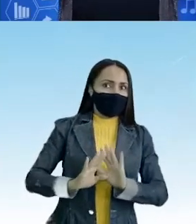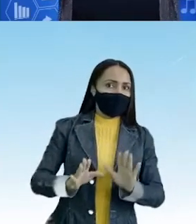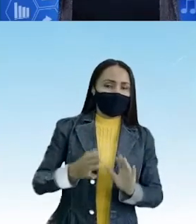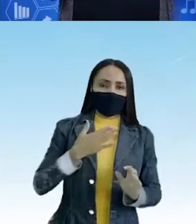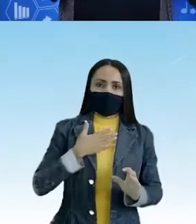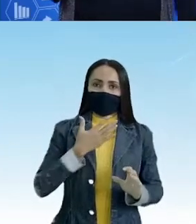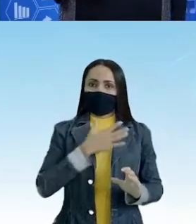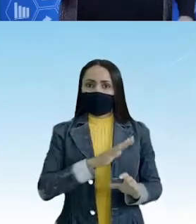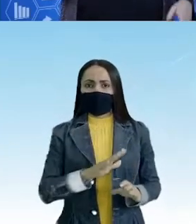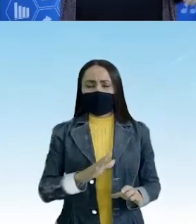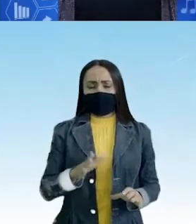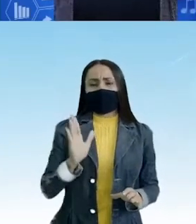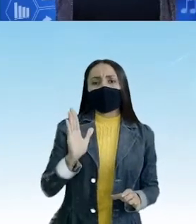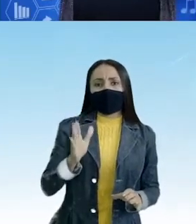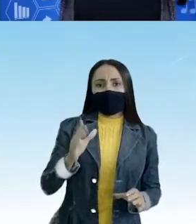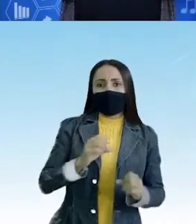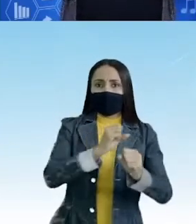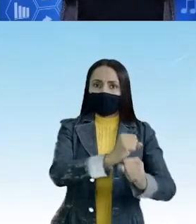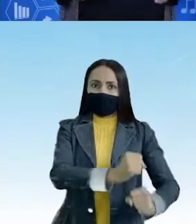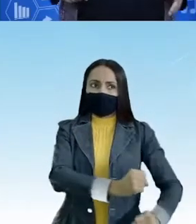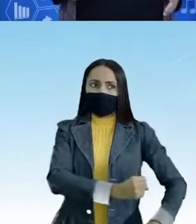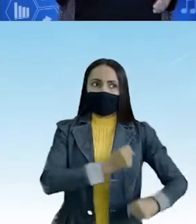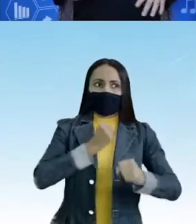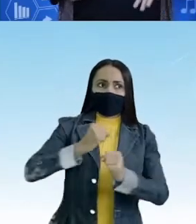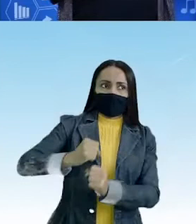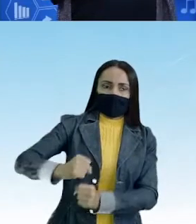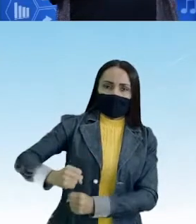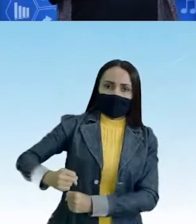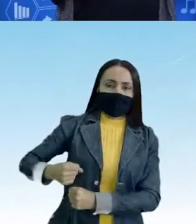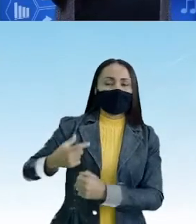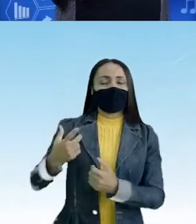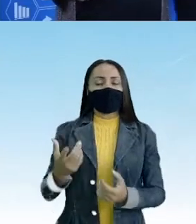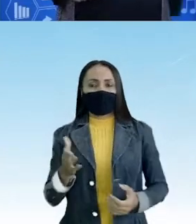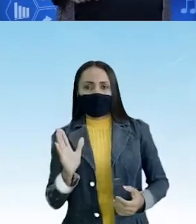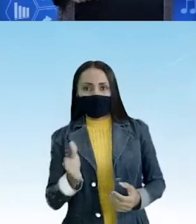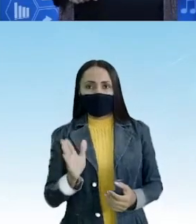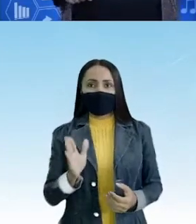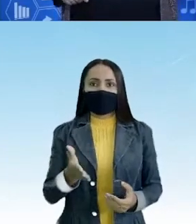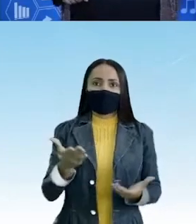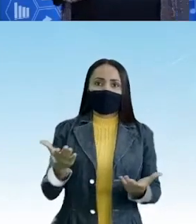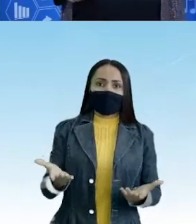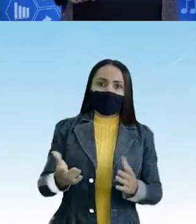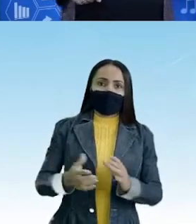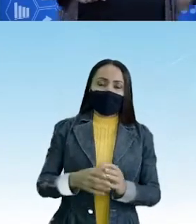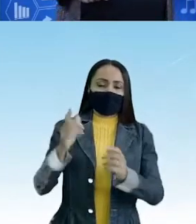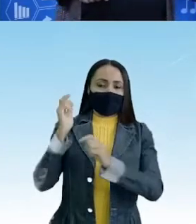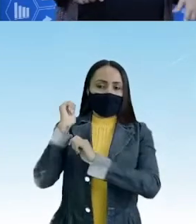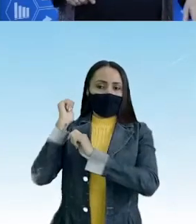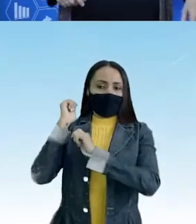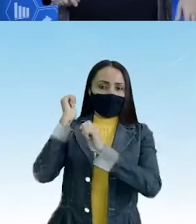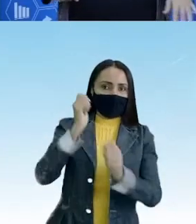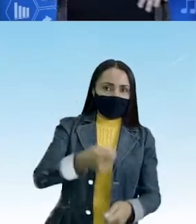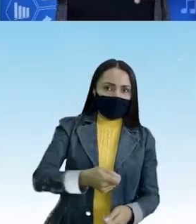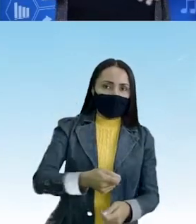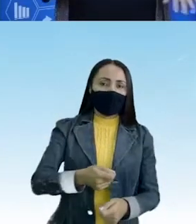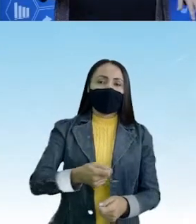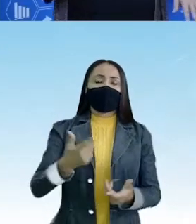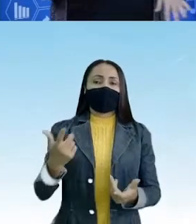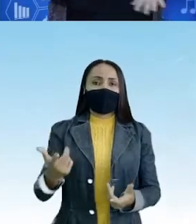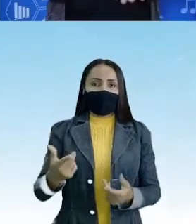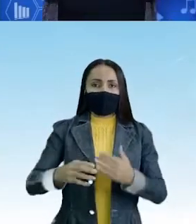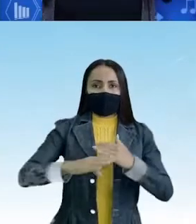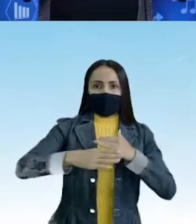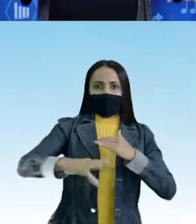já pesquei muito de madrugada com meu tio, nas bandas lá de Maria Farinha,